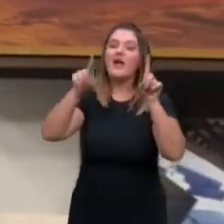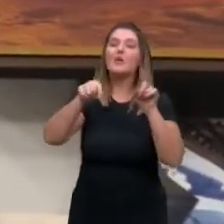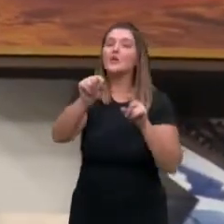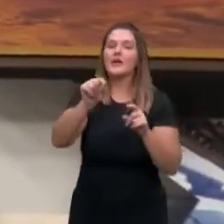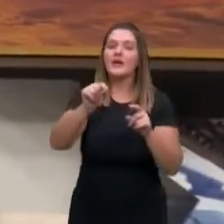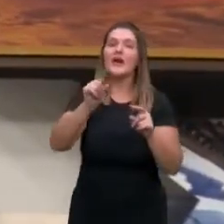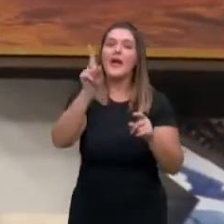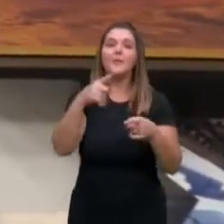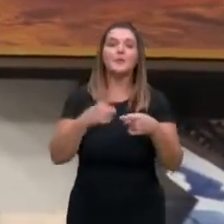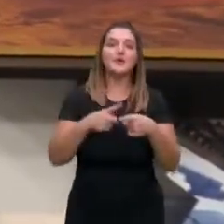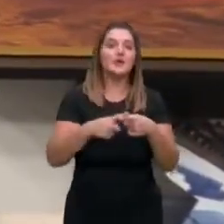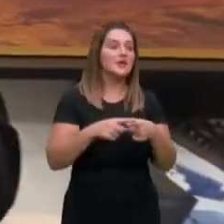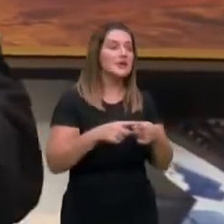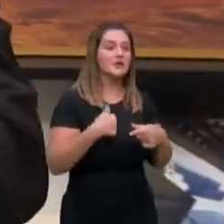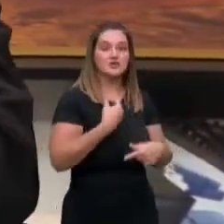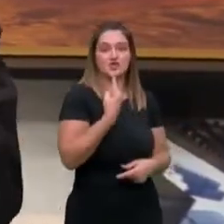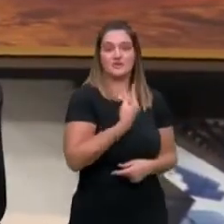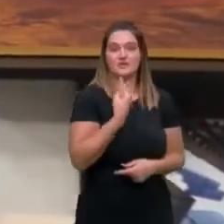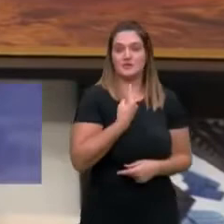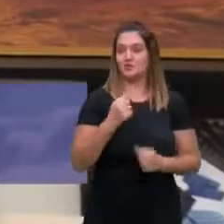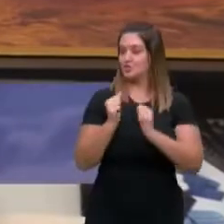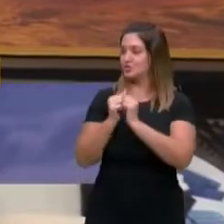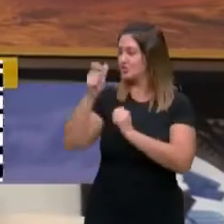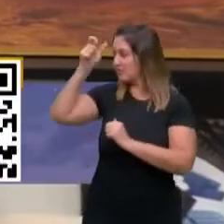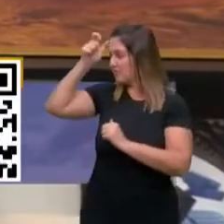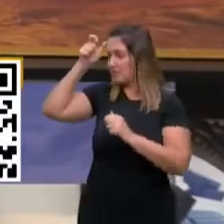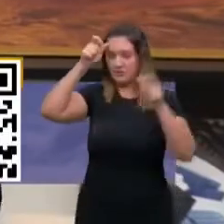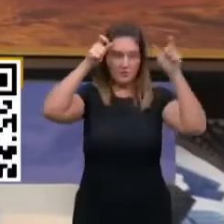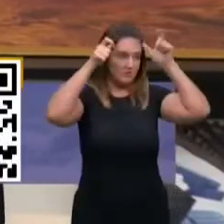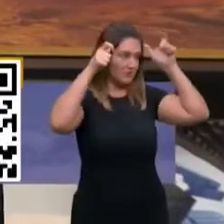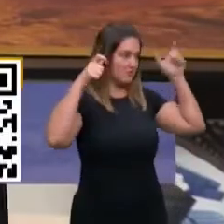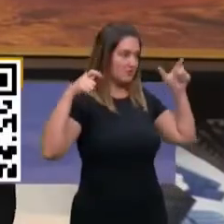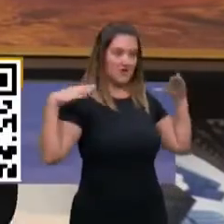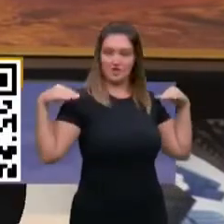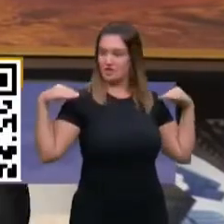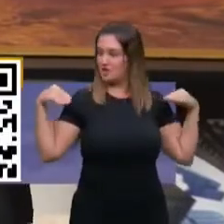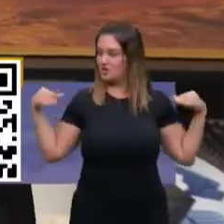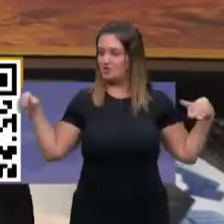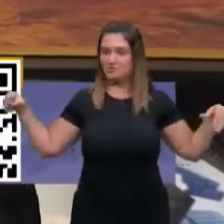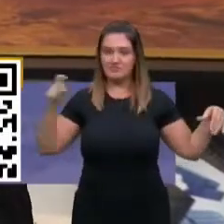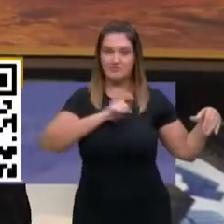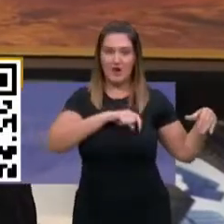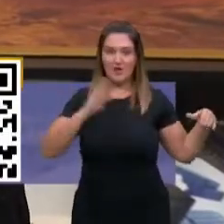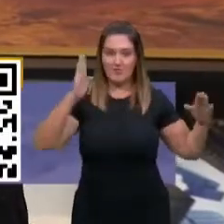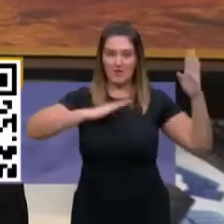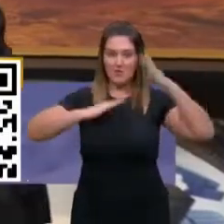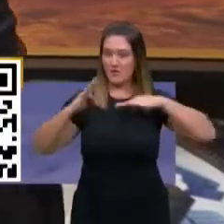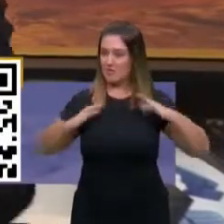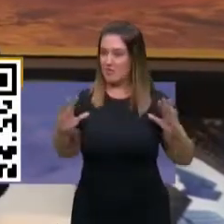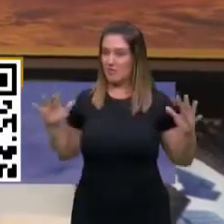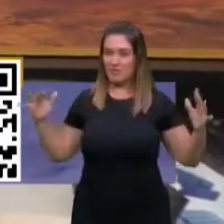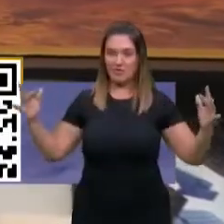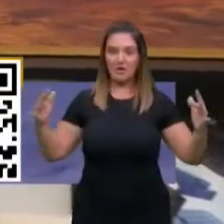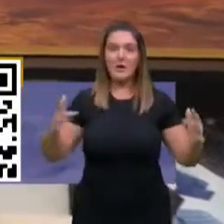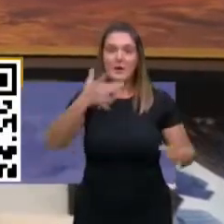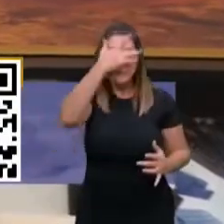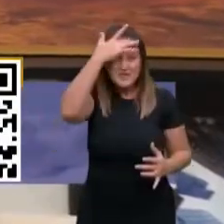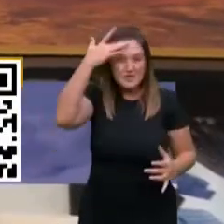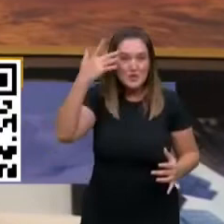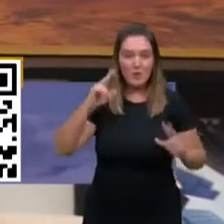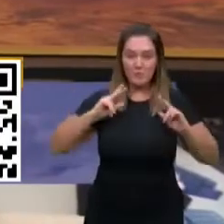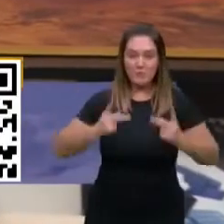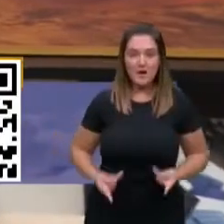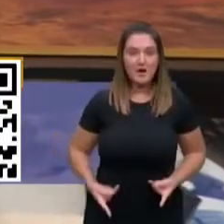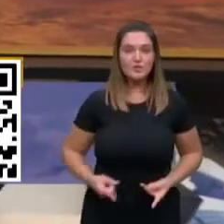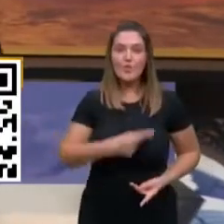circunstancial. Por quê? Porque não vai ter ninguém aqui na terra. Os justos vão estar no céu e os ímpios estarão mortos. Então o diabo e os anjos